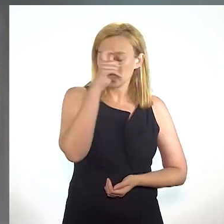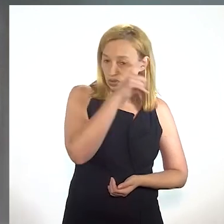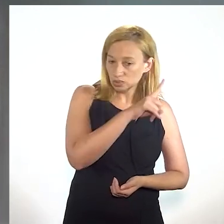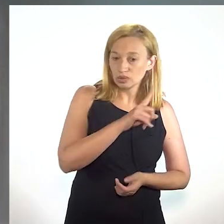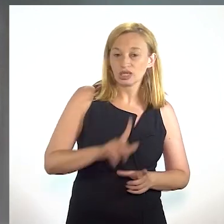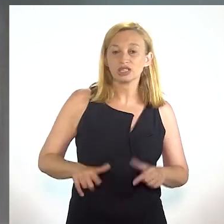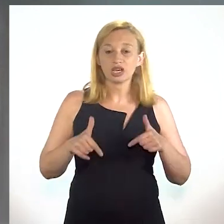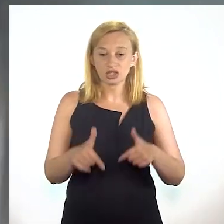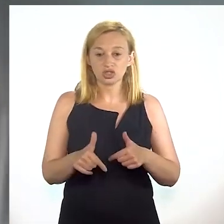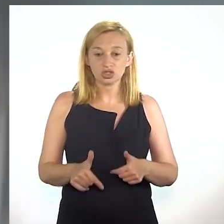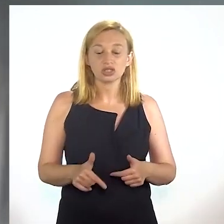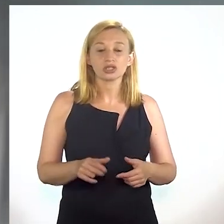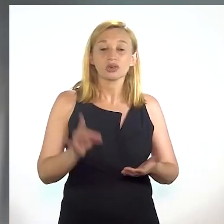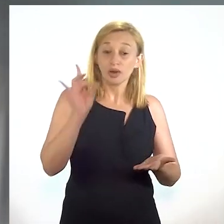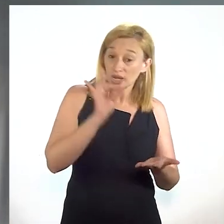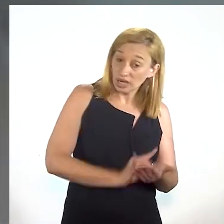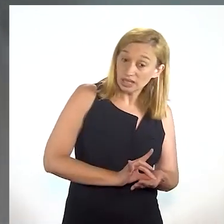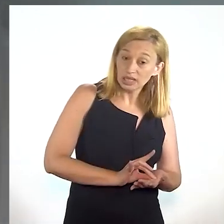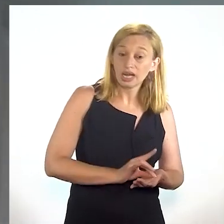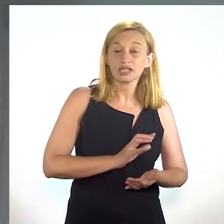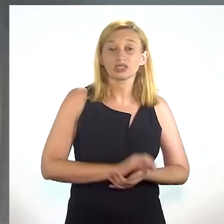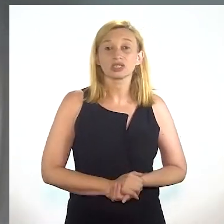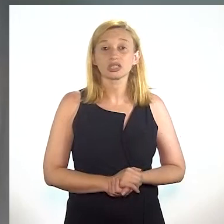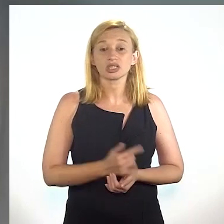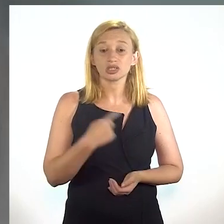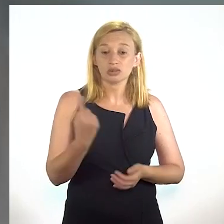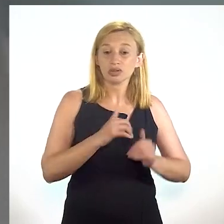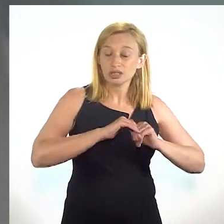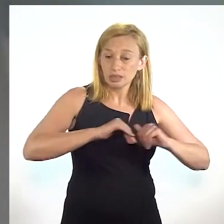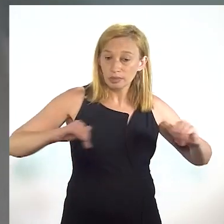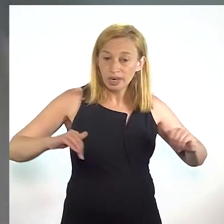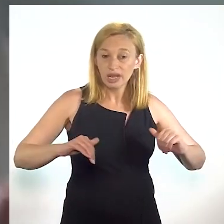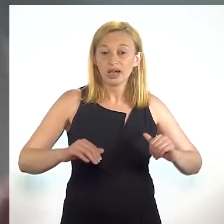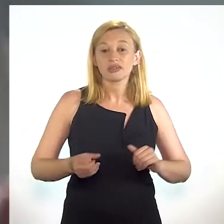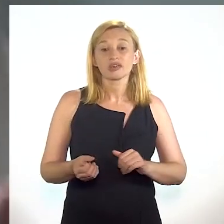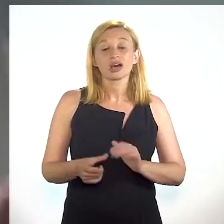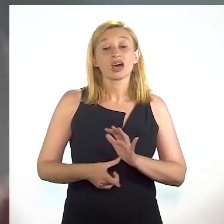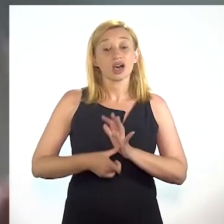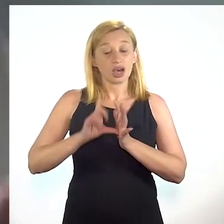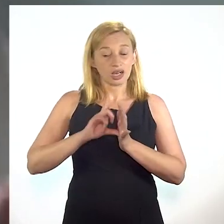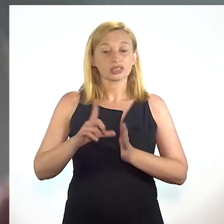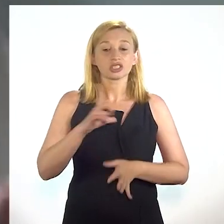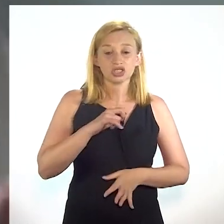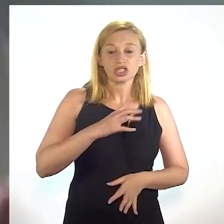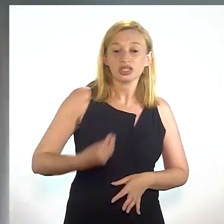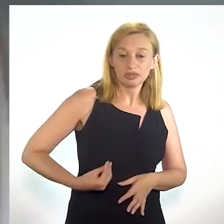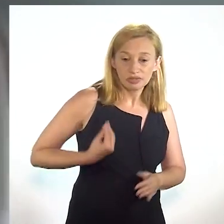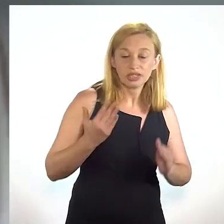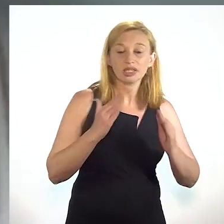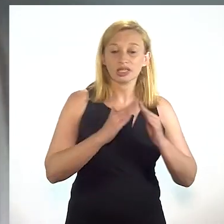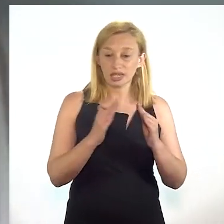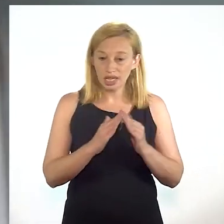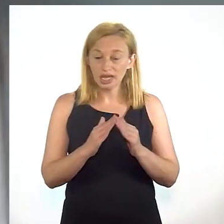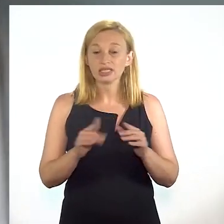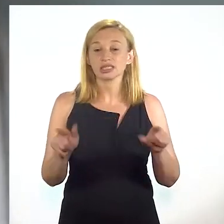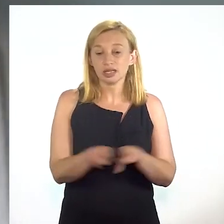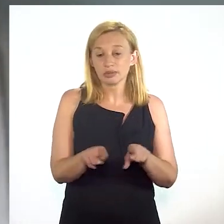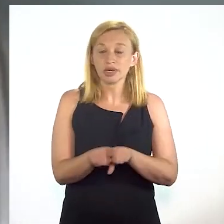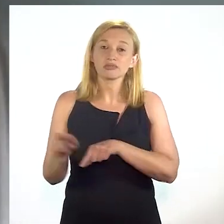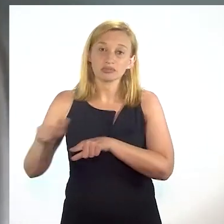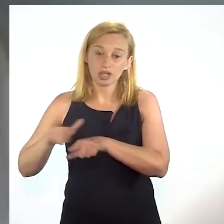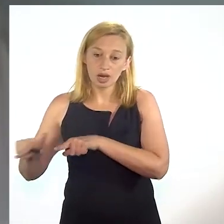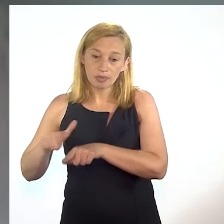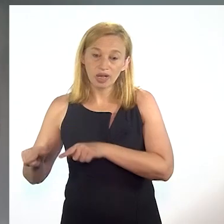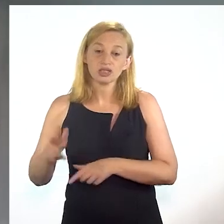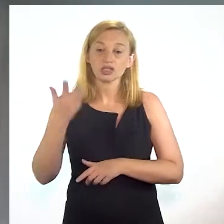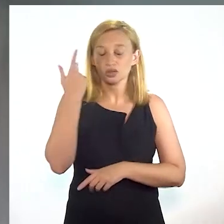entender as dificuldades e operar numa realidade que a gente separava anteriormente, né? A gente tinha a nossa vida doméstica